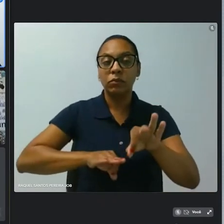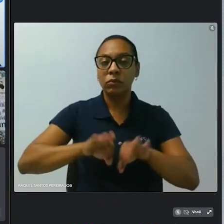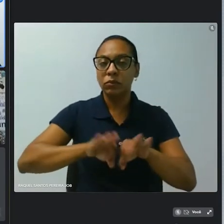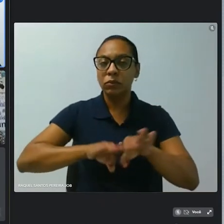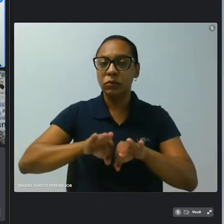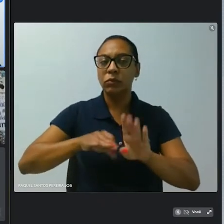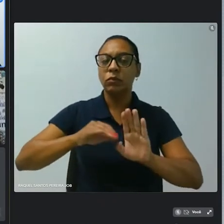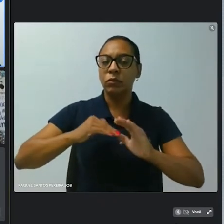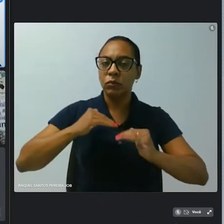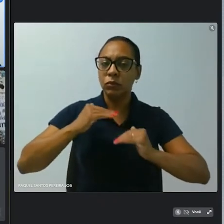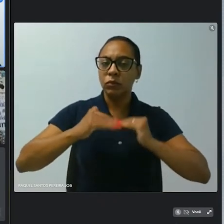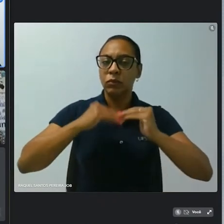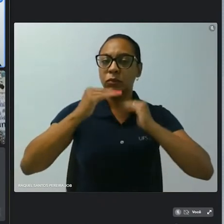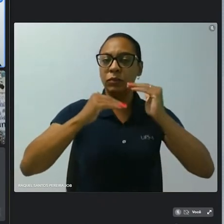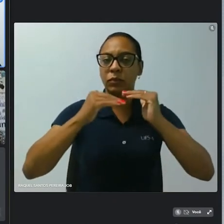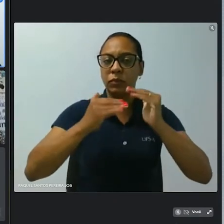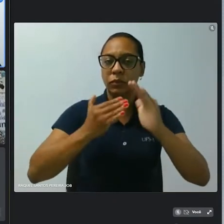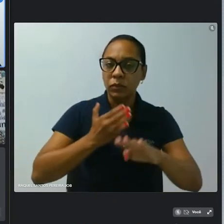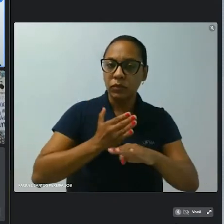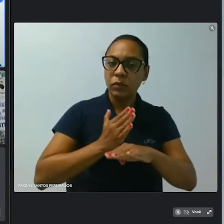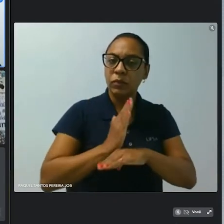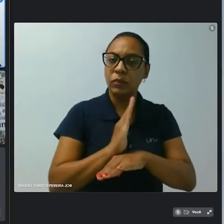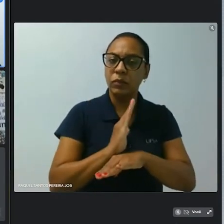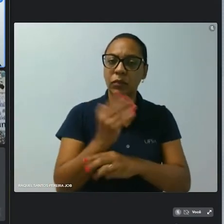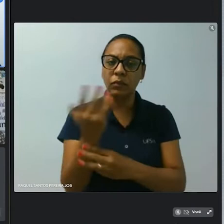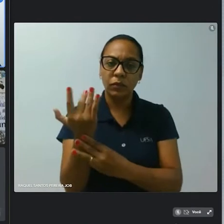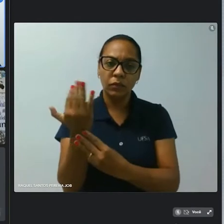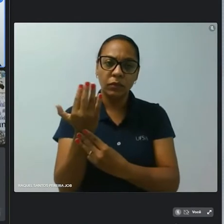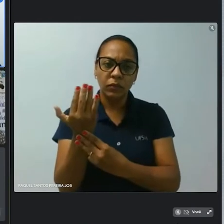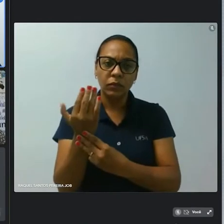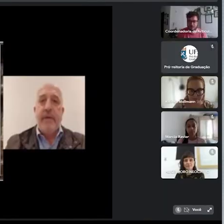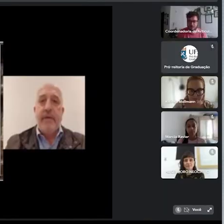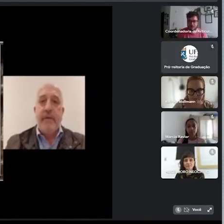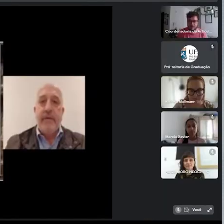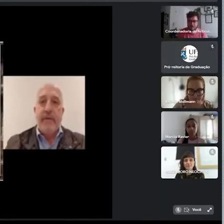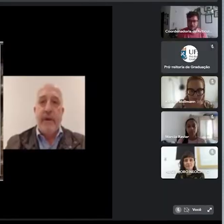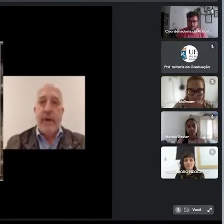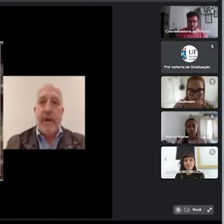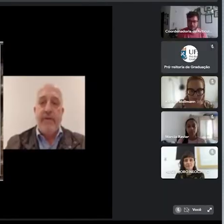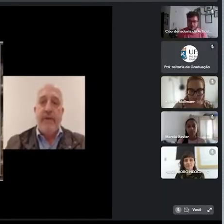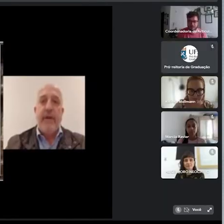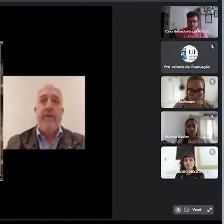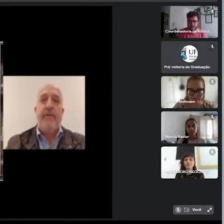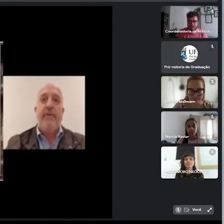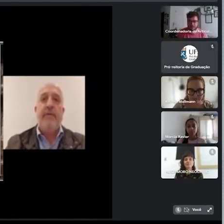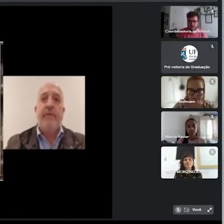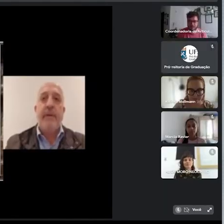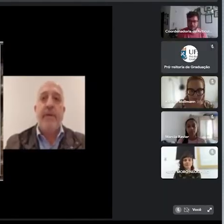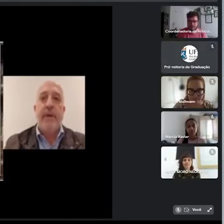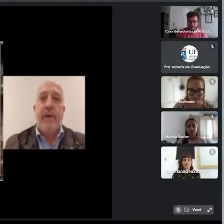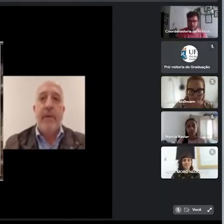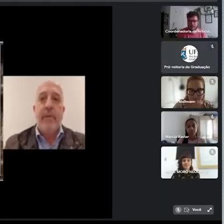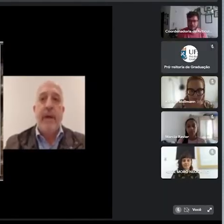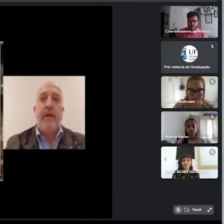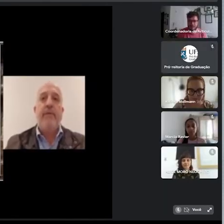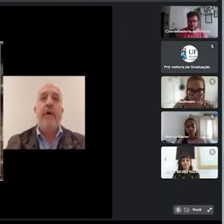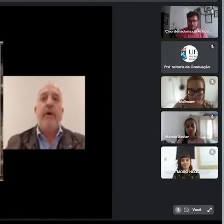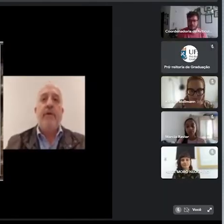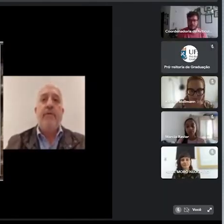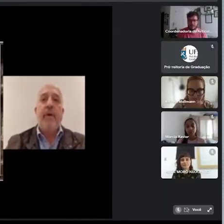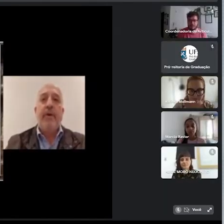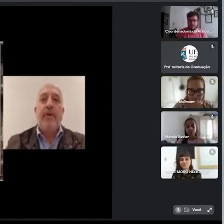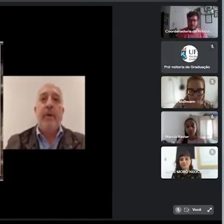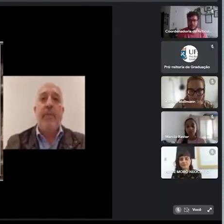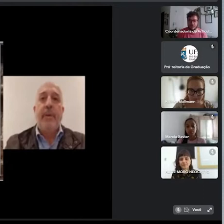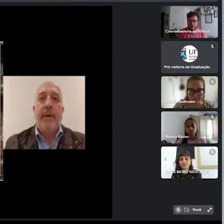extensão da Universidade Federal de Santa Maria para estudantes da educação básica e candidatos do Enem.